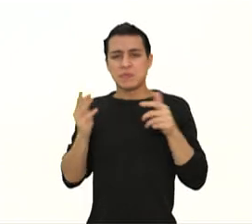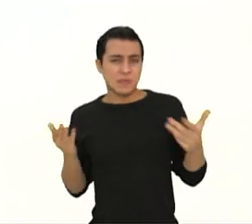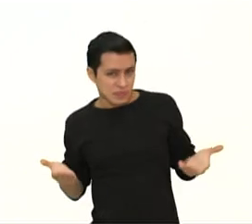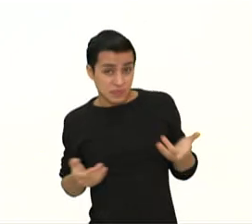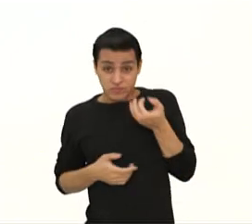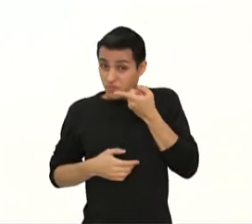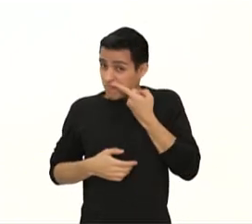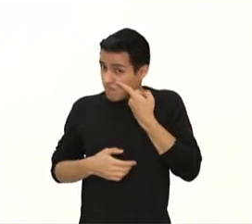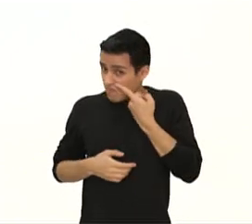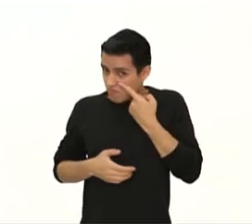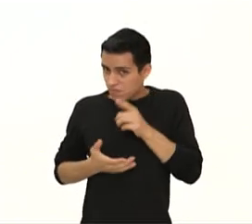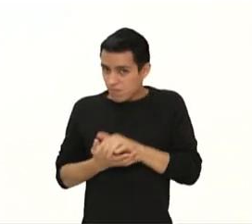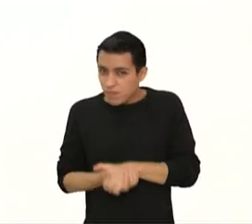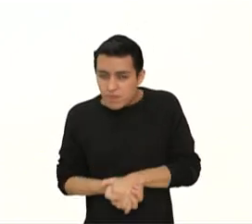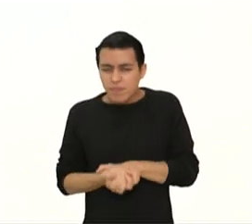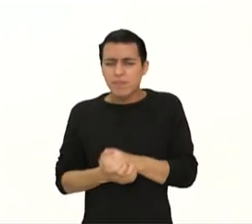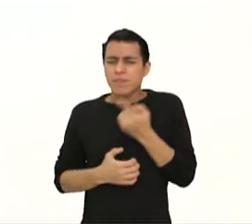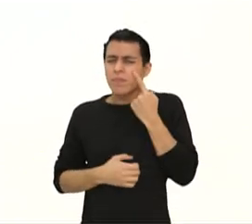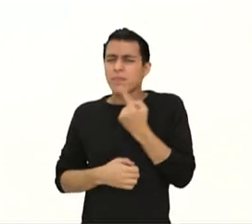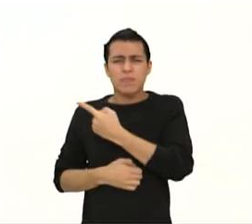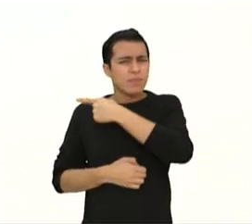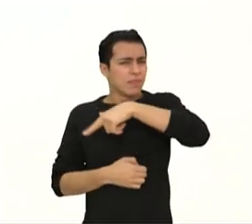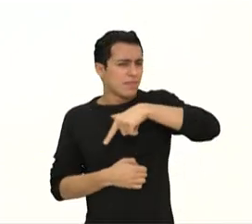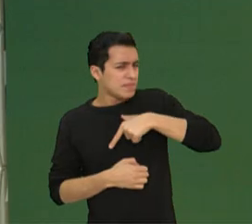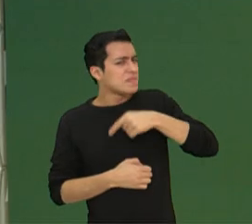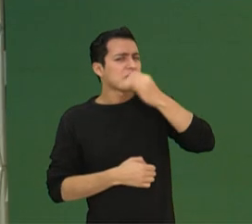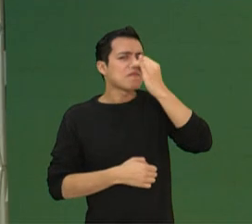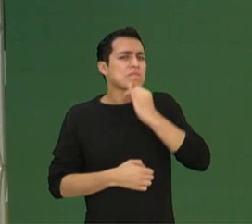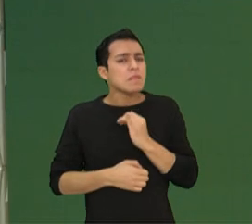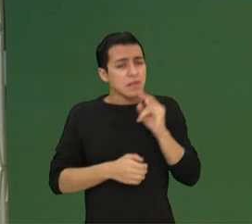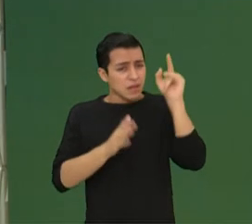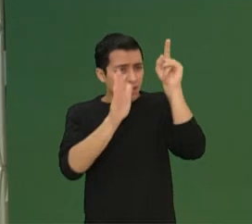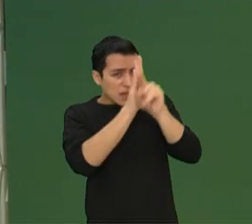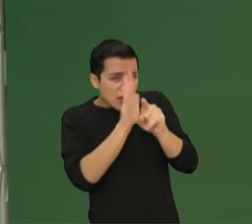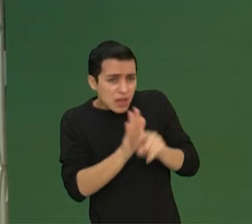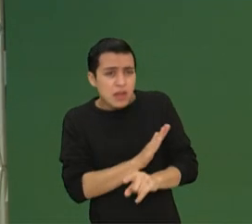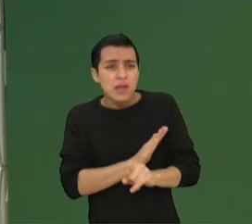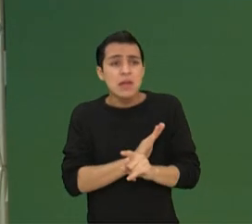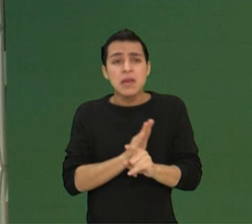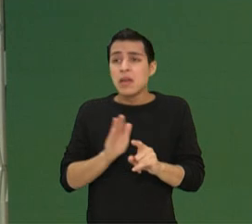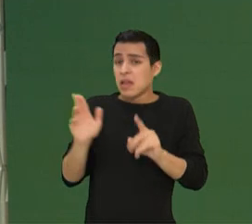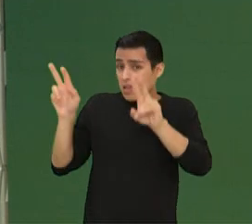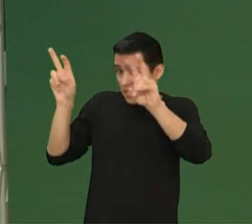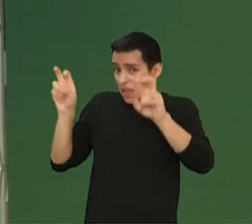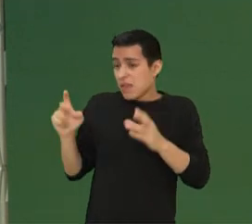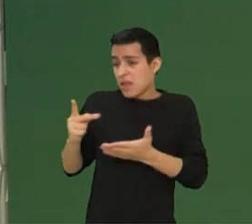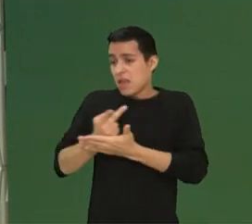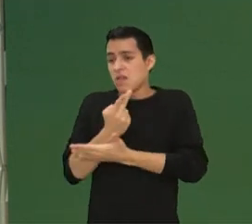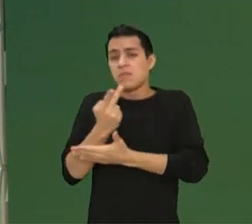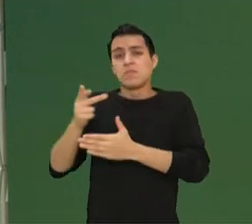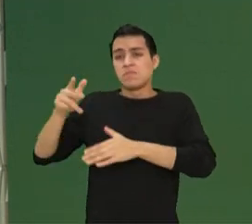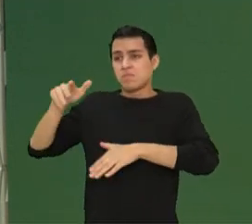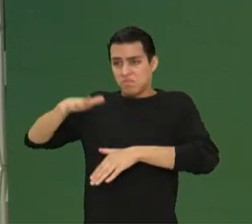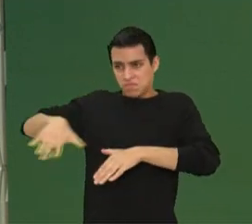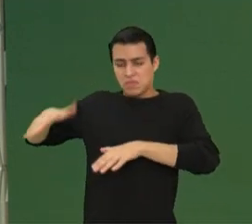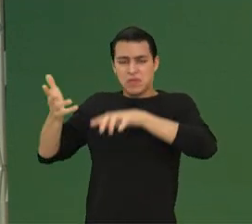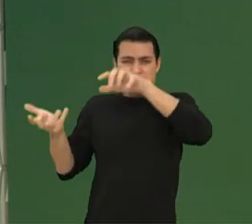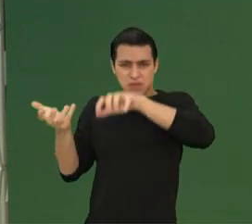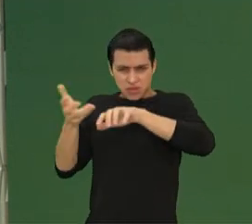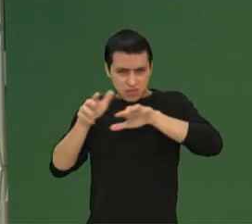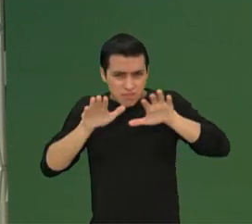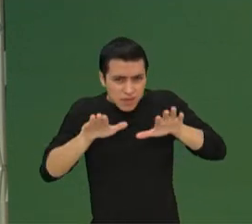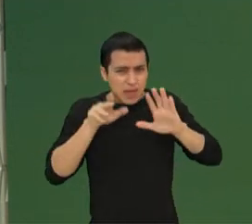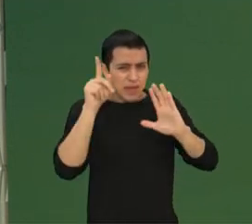só, aqui eu tenho um exemplo de uma enquete sobre esse tema que ocorreu no Senado Federal. Se a sua